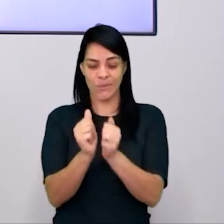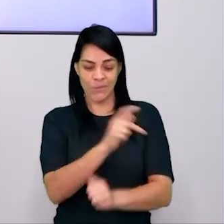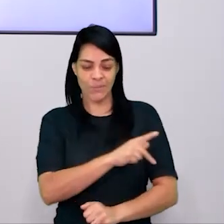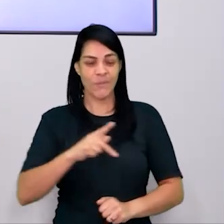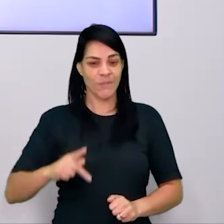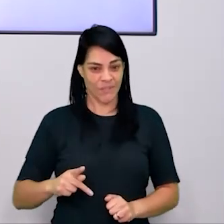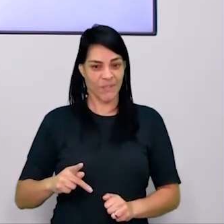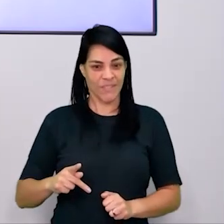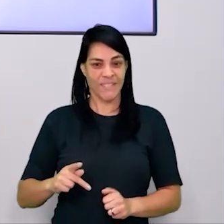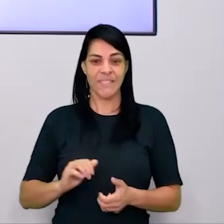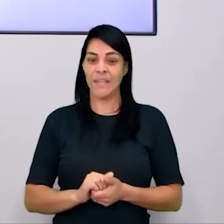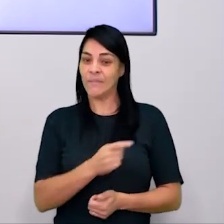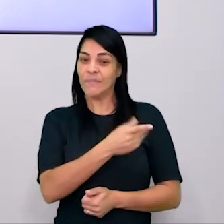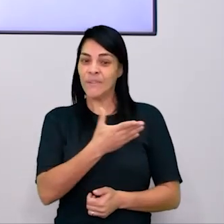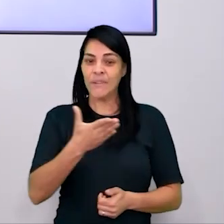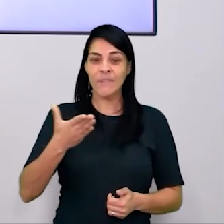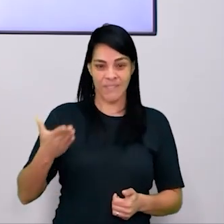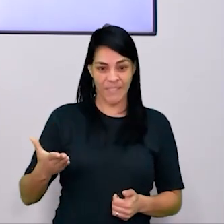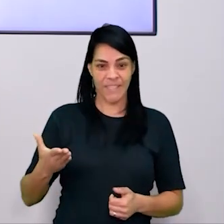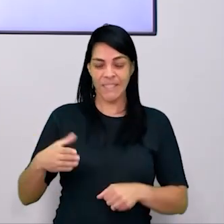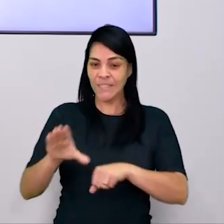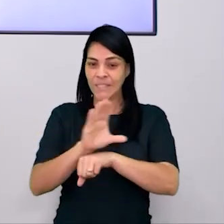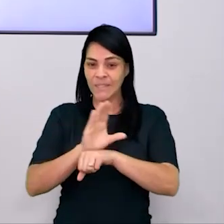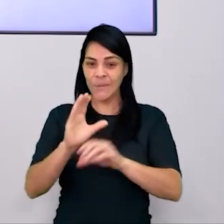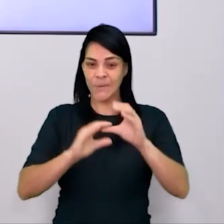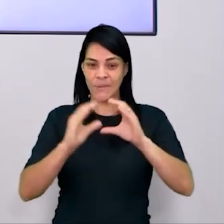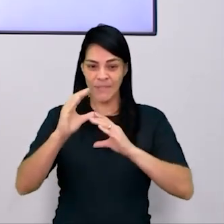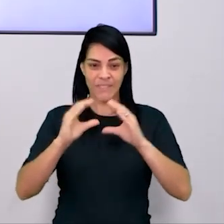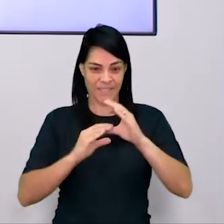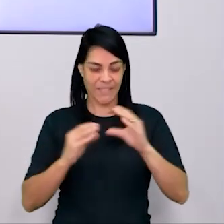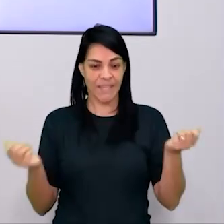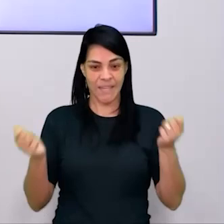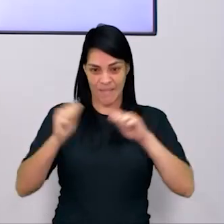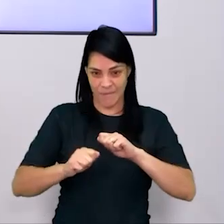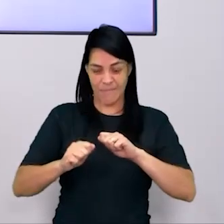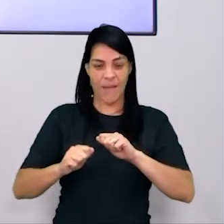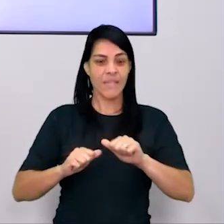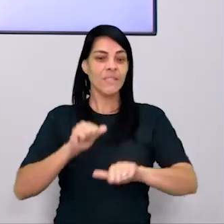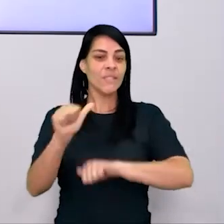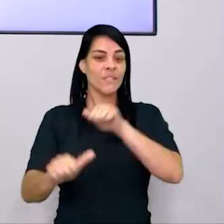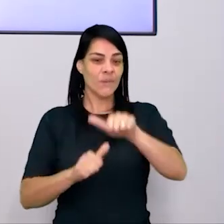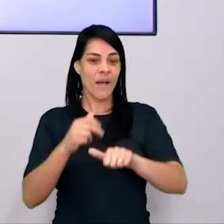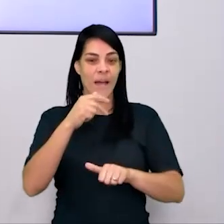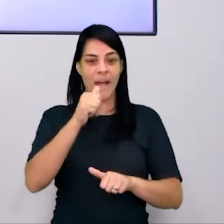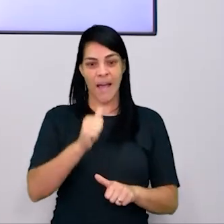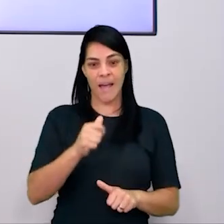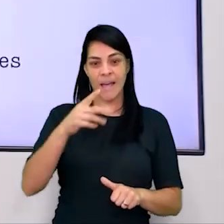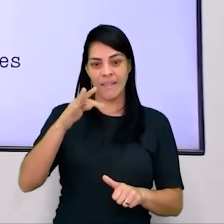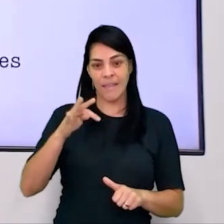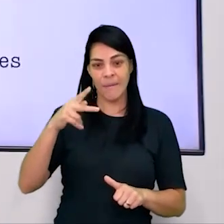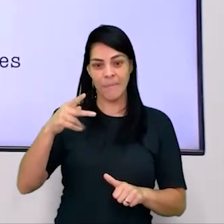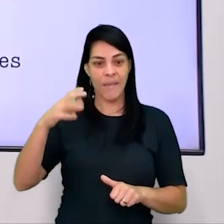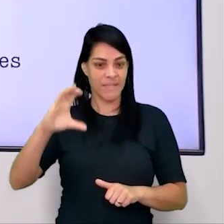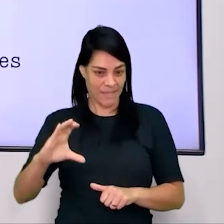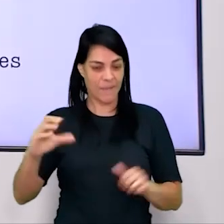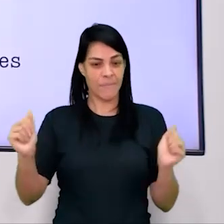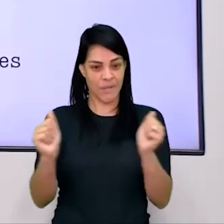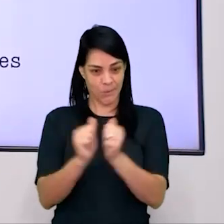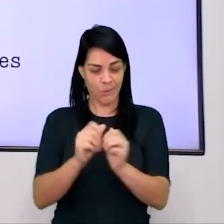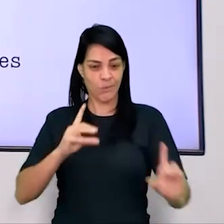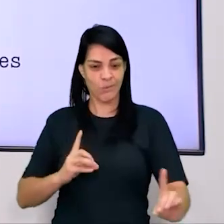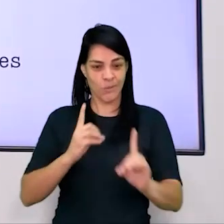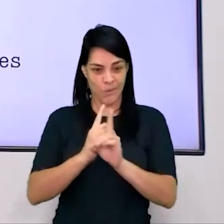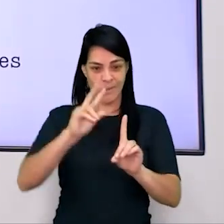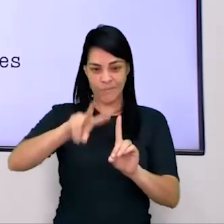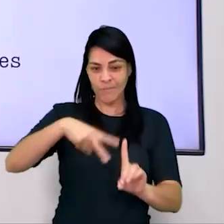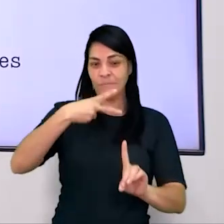rede. Vocês, professores cursistas, podem trocar a sua ATPC para estar nos encontros com os multiplicadores.